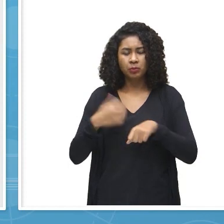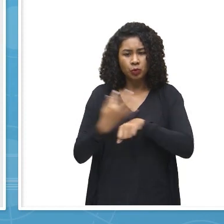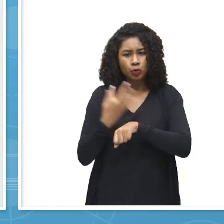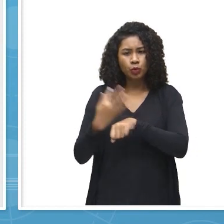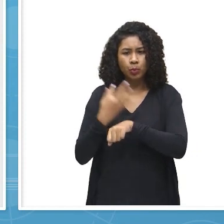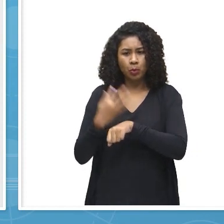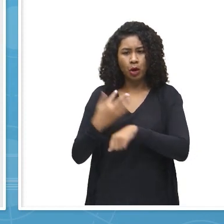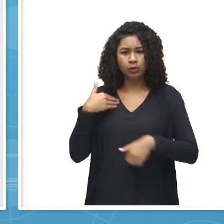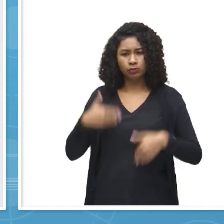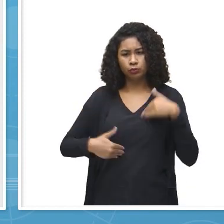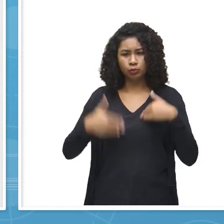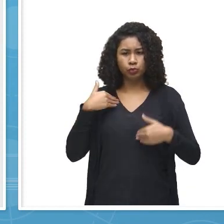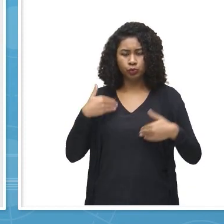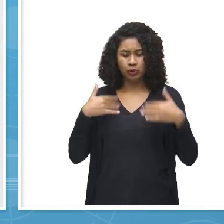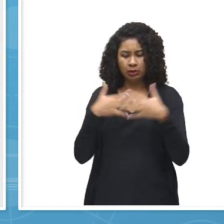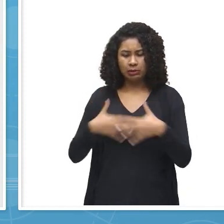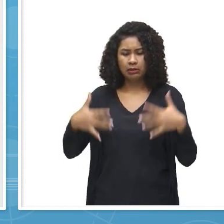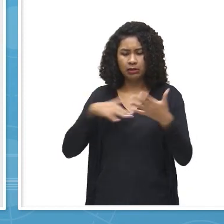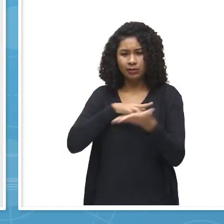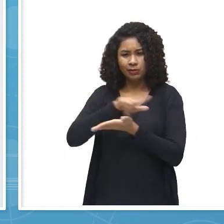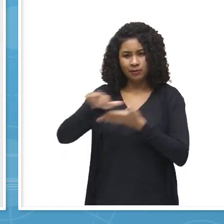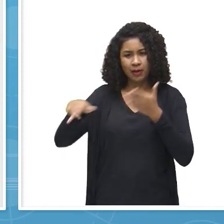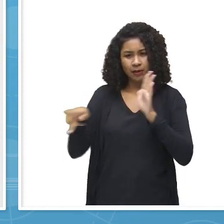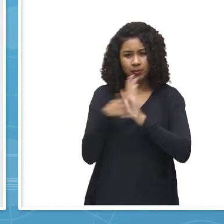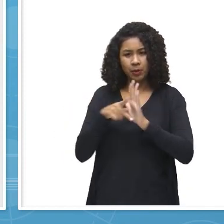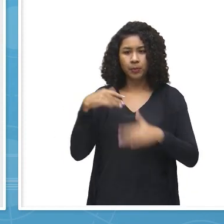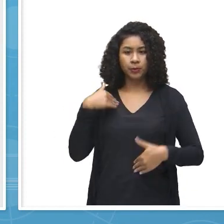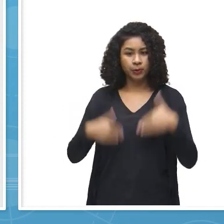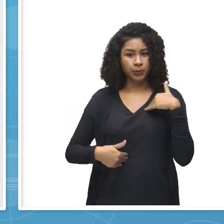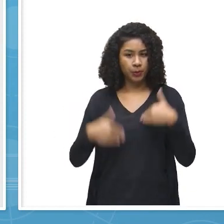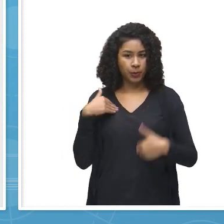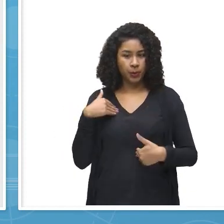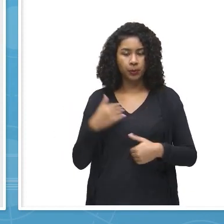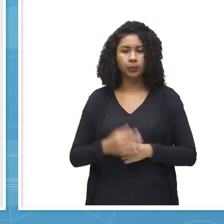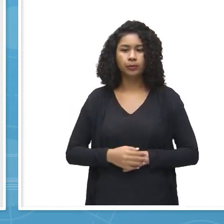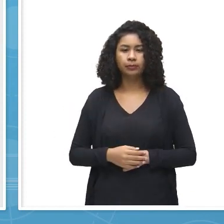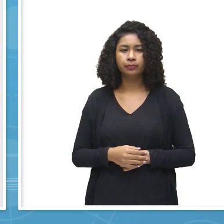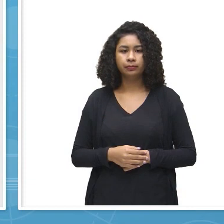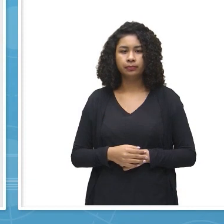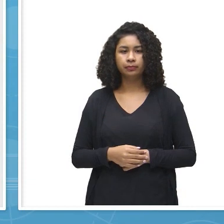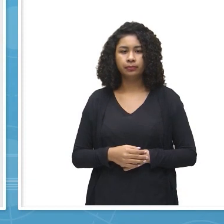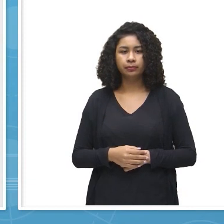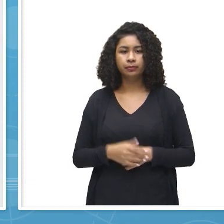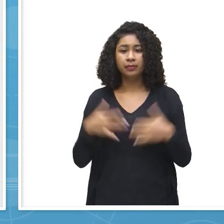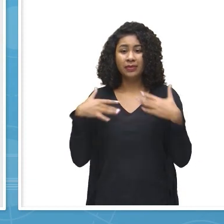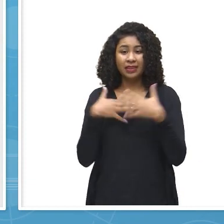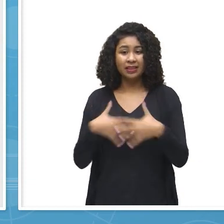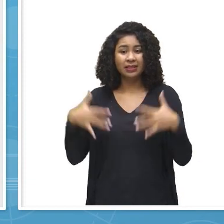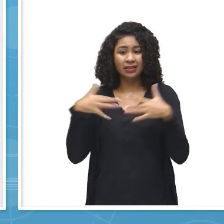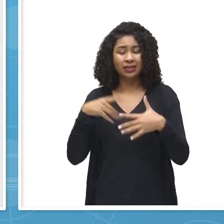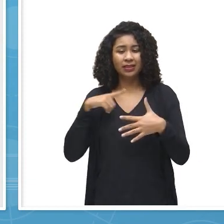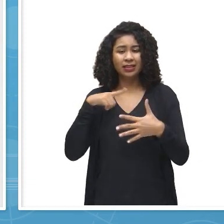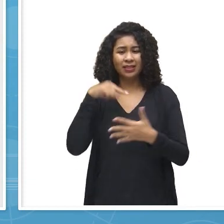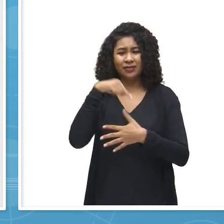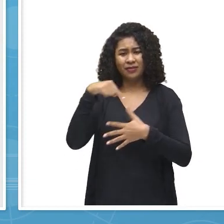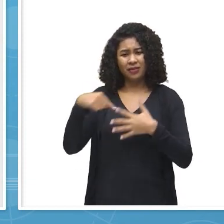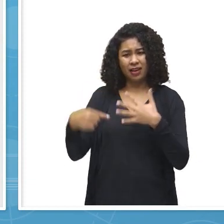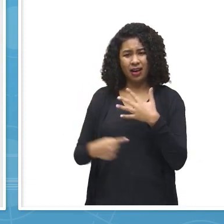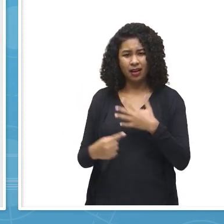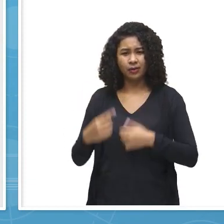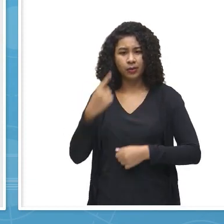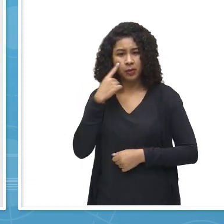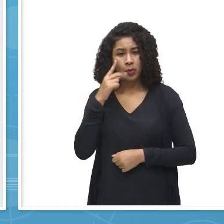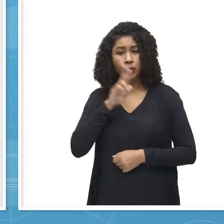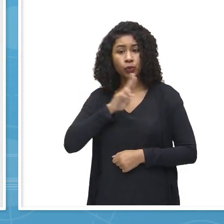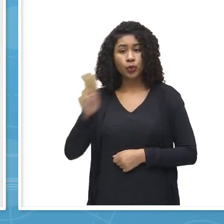né? Então, isso a gente observou. Então, são tecidos conjuntivos, olha só, todos esses. Adiposo,